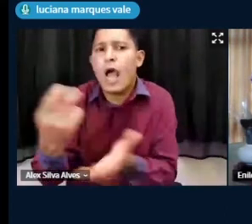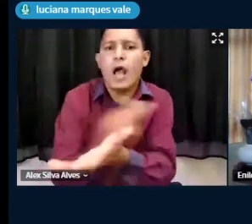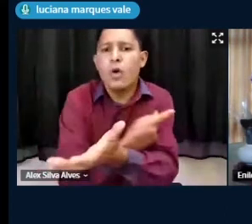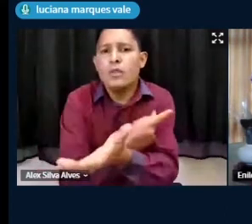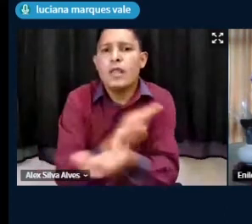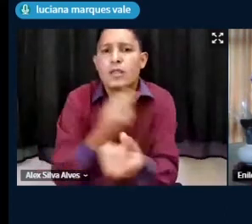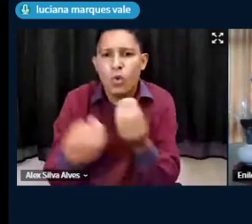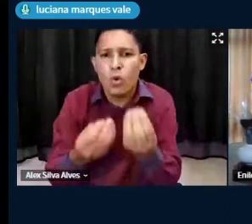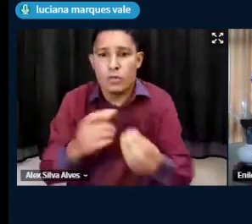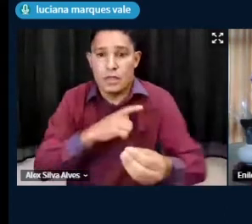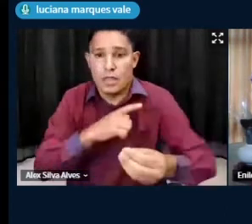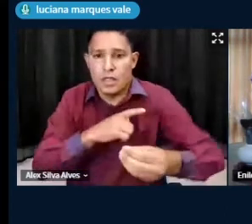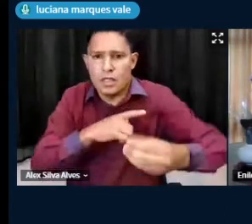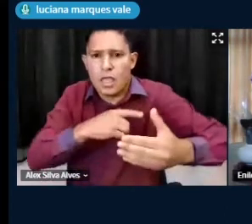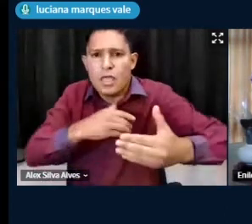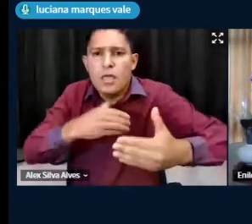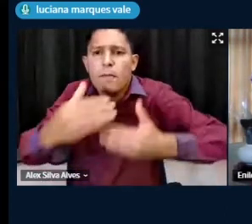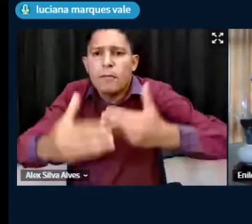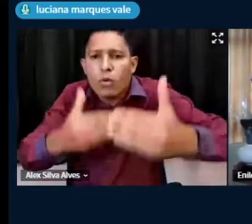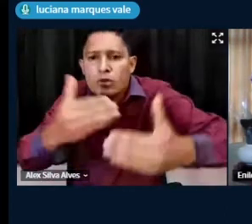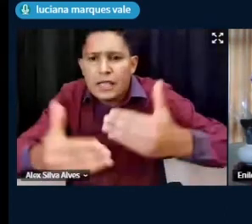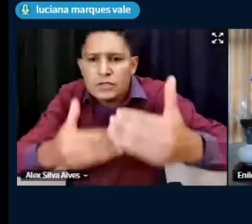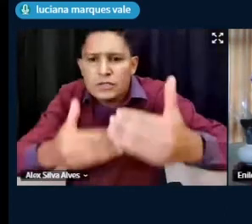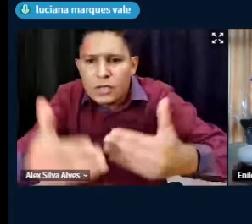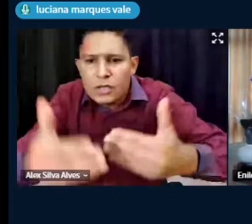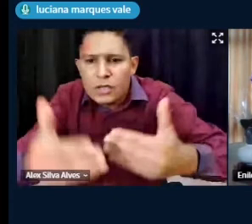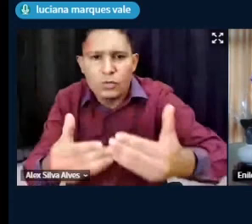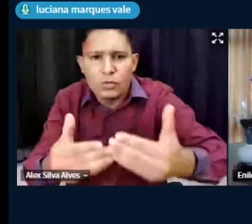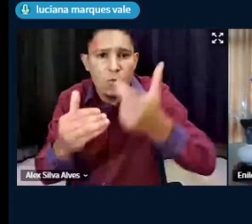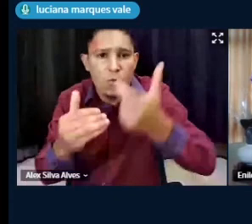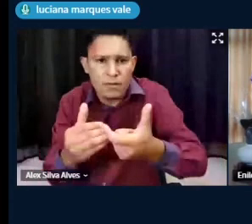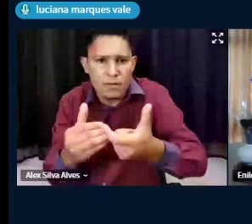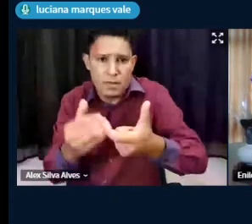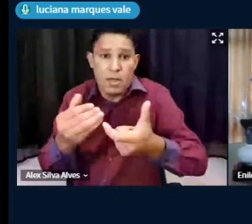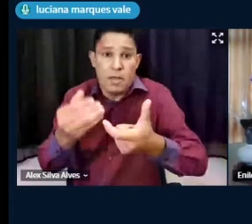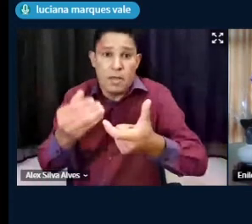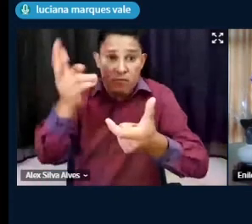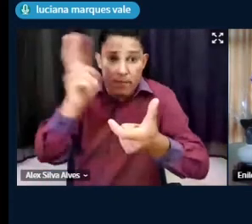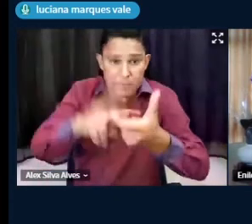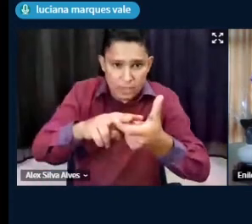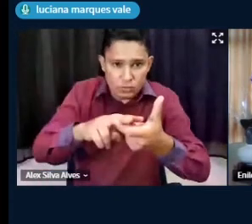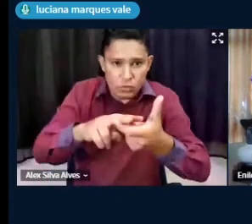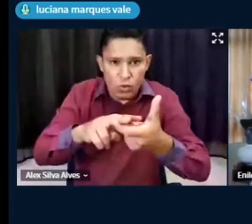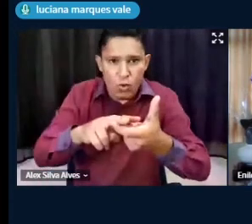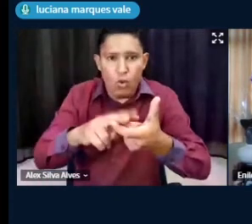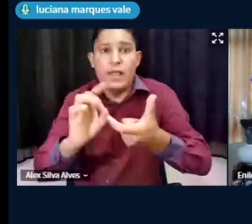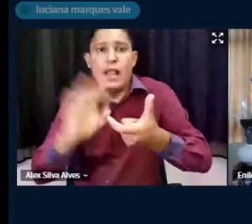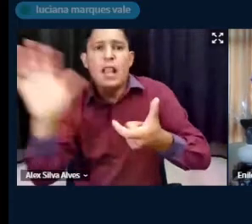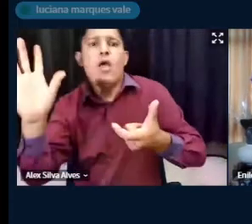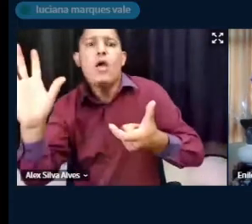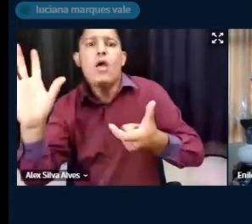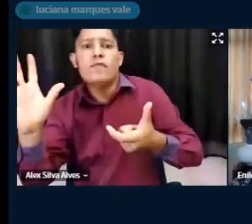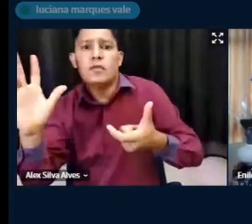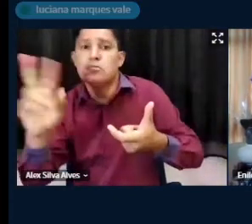de formativos que podem ser presos livres.